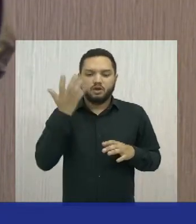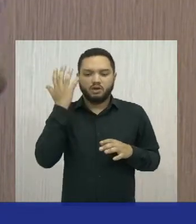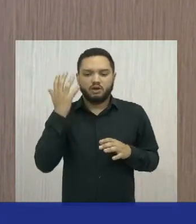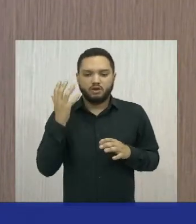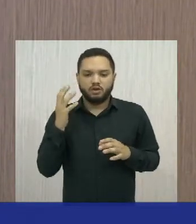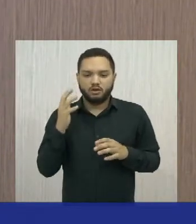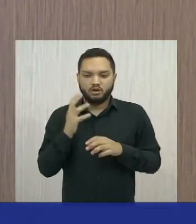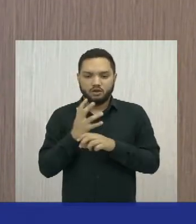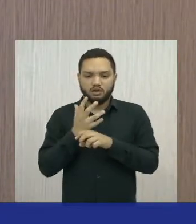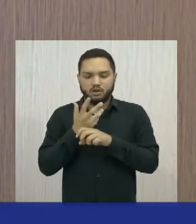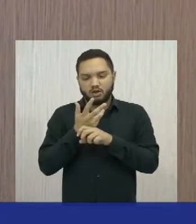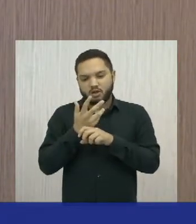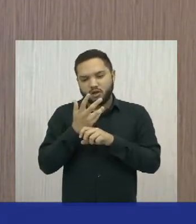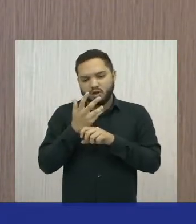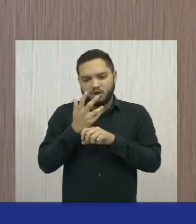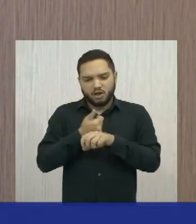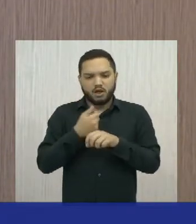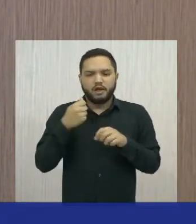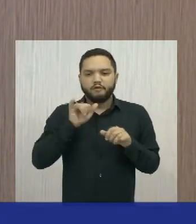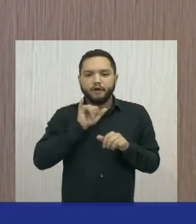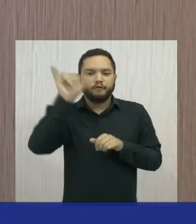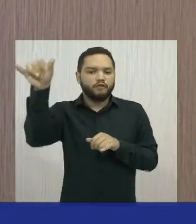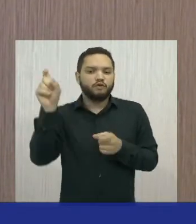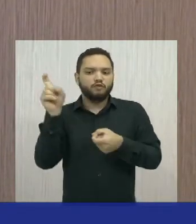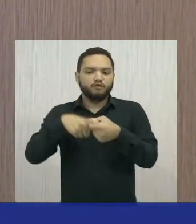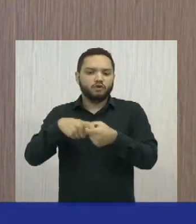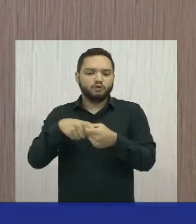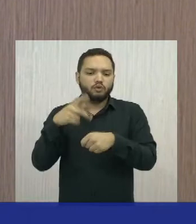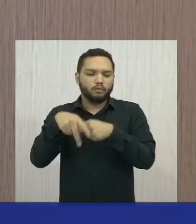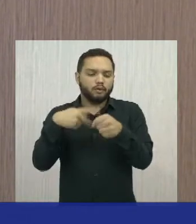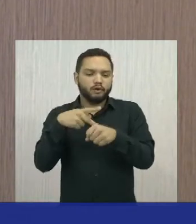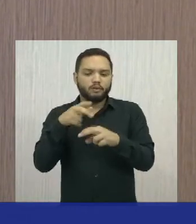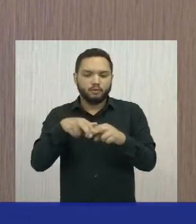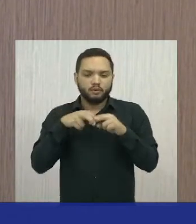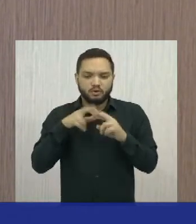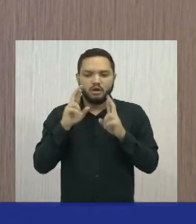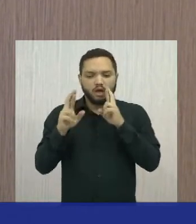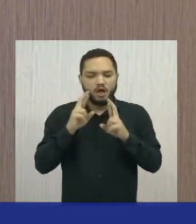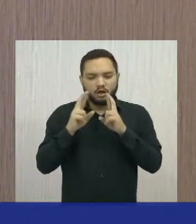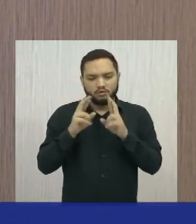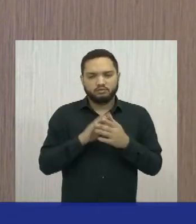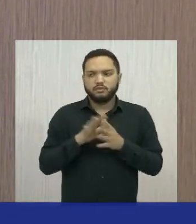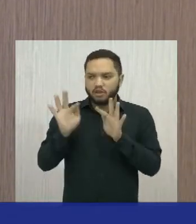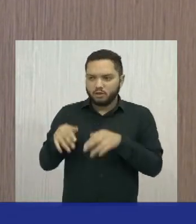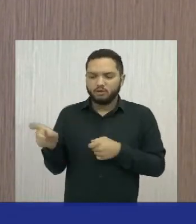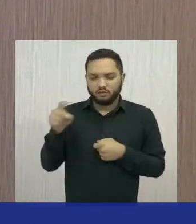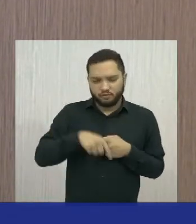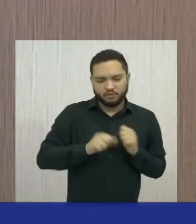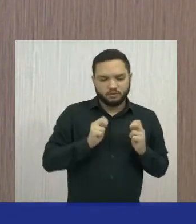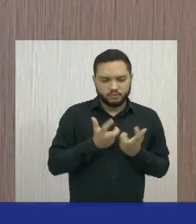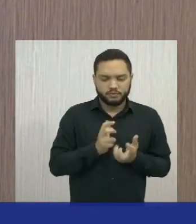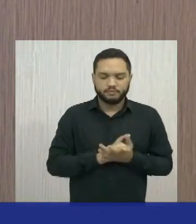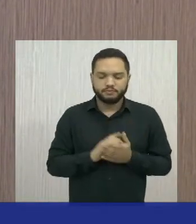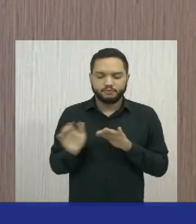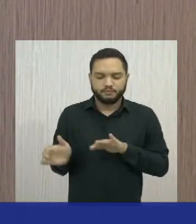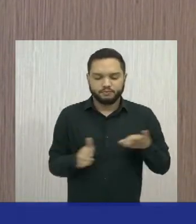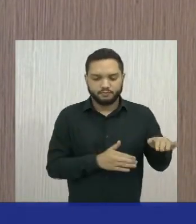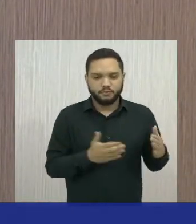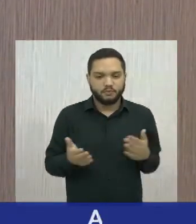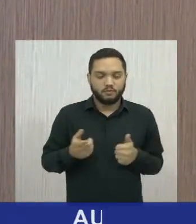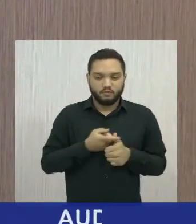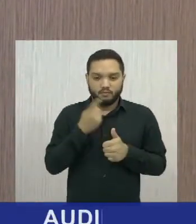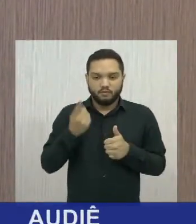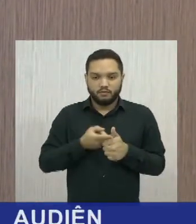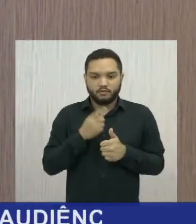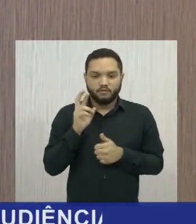o avião agora, eu precisava conceder essa entrevista. Me permita alguns esclarecimentos antes das questões e comentários. O primeiro deles, para a